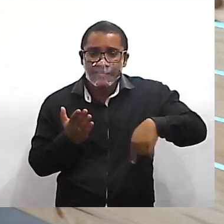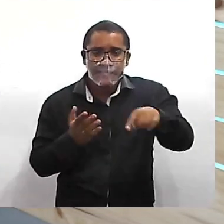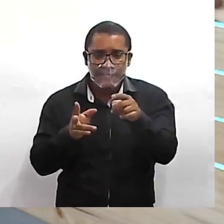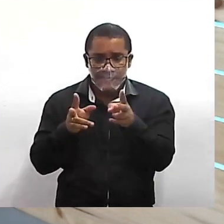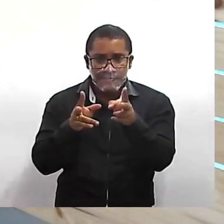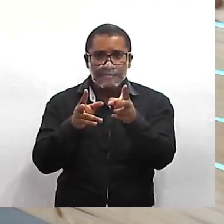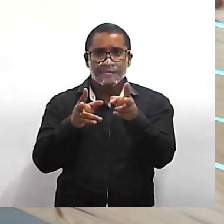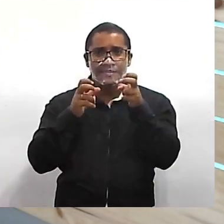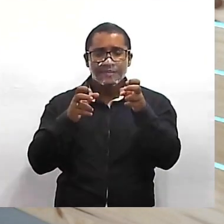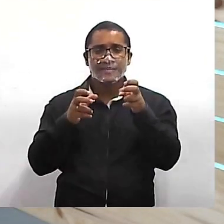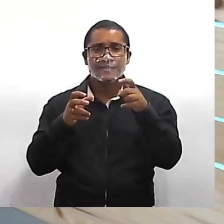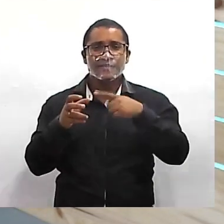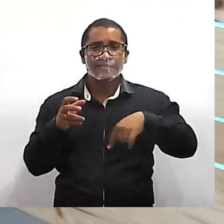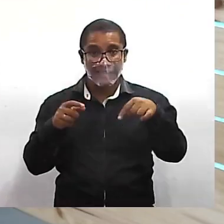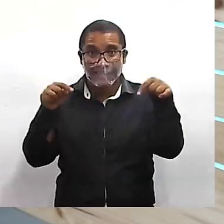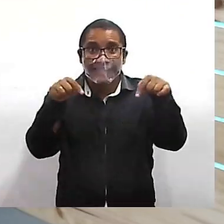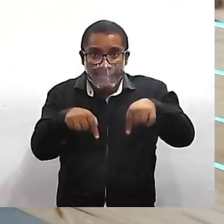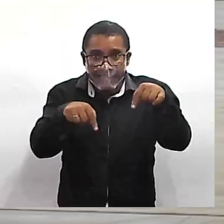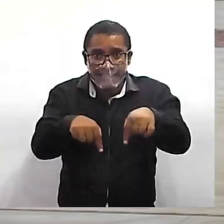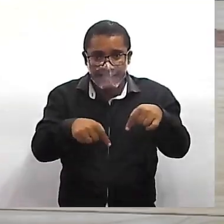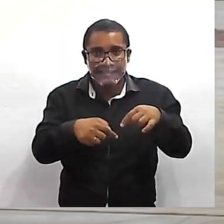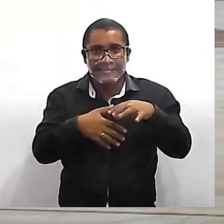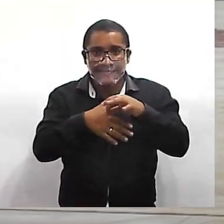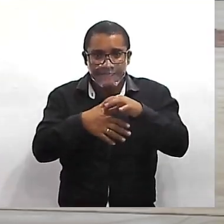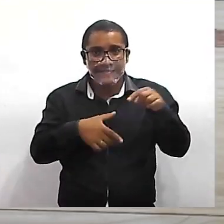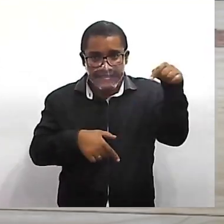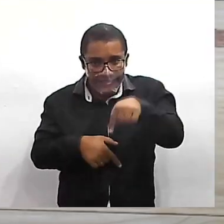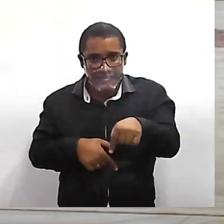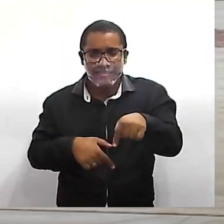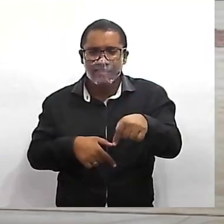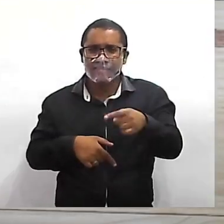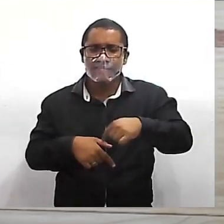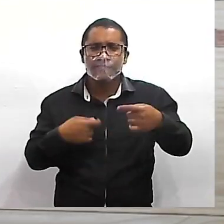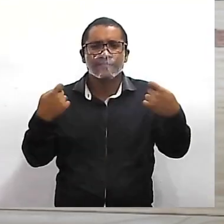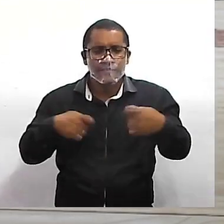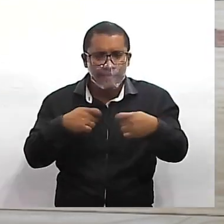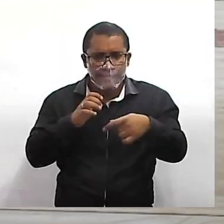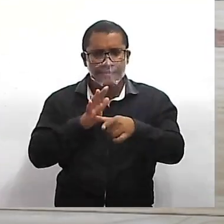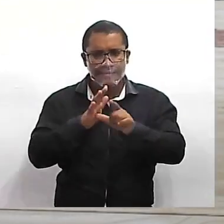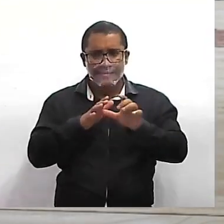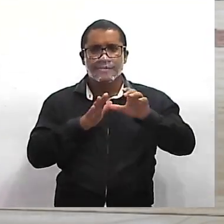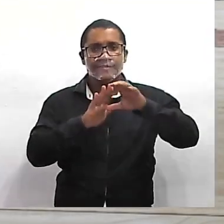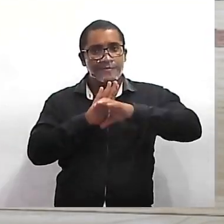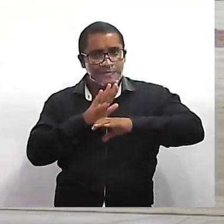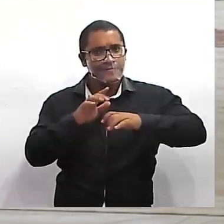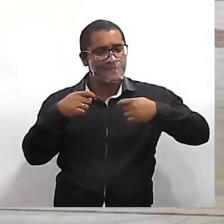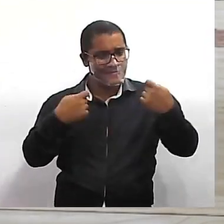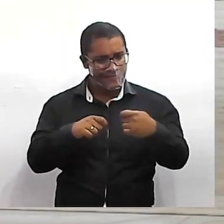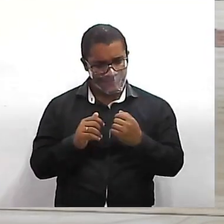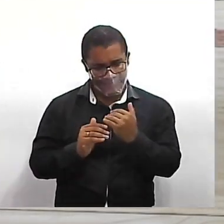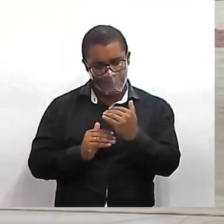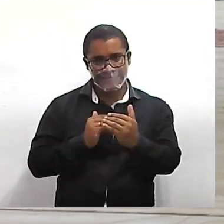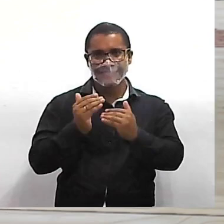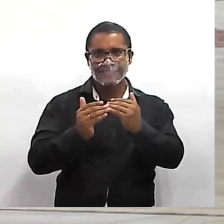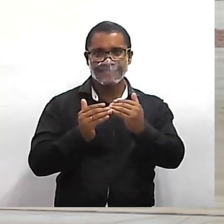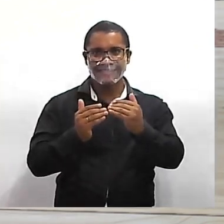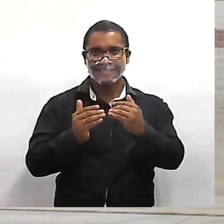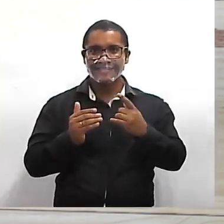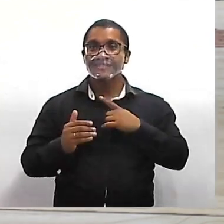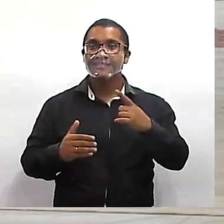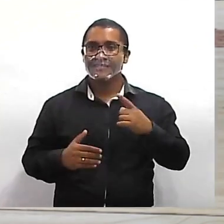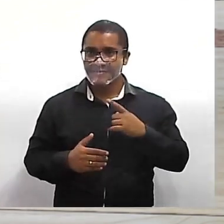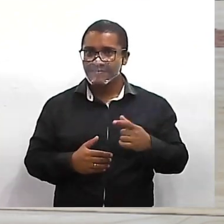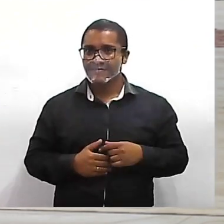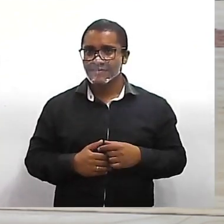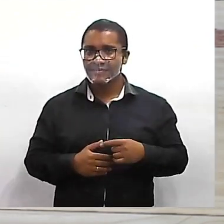que nós que estamos aqui precisamos também desenvolver essas competências. A orelha mais próxima